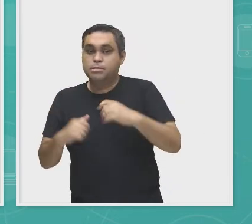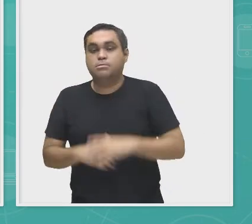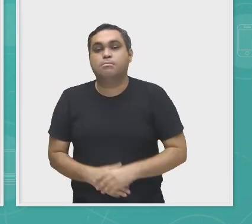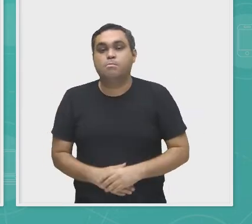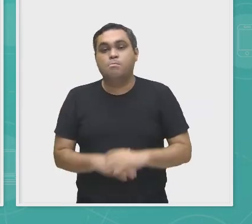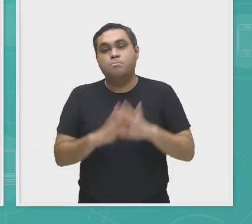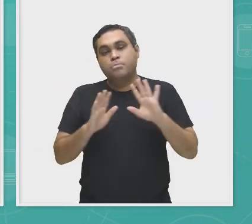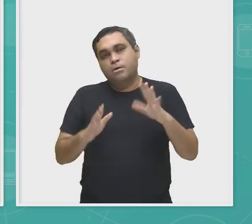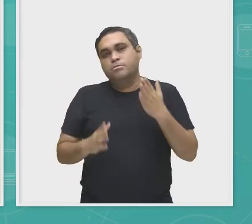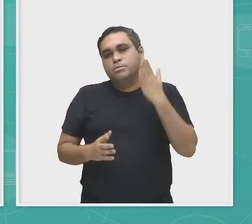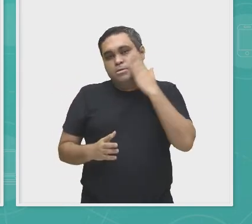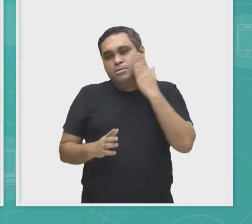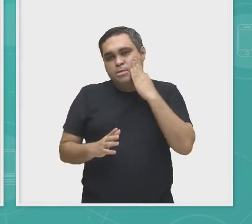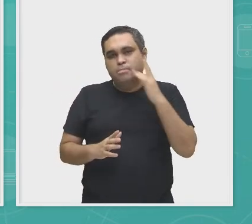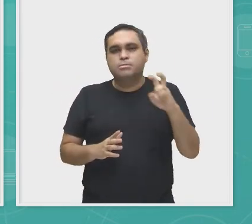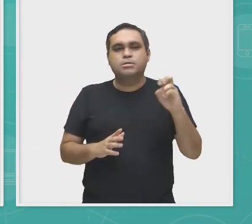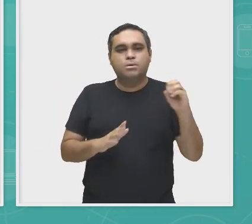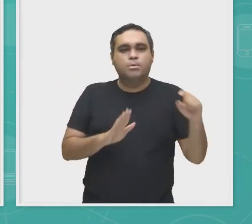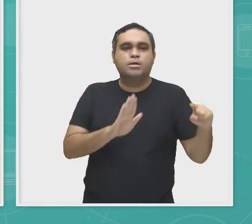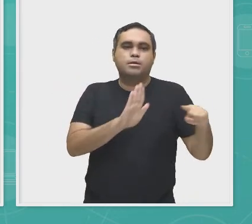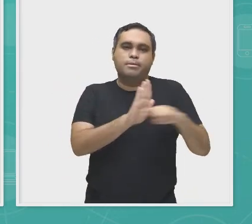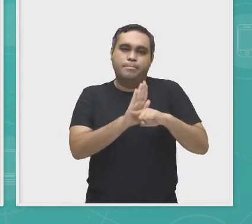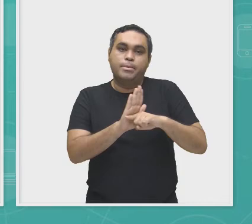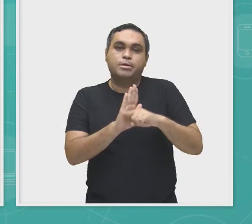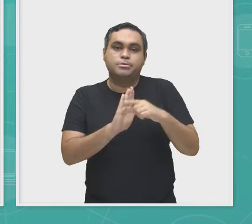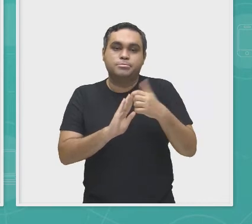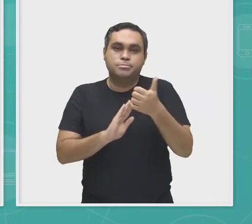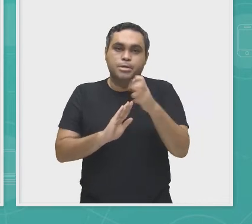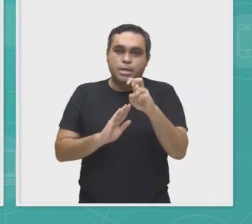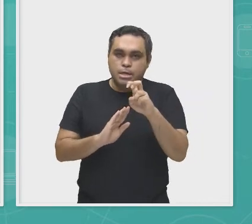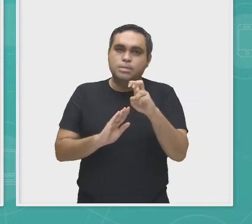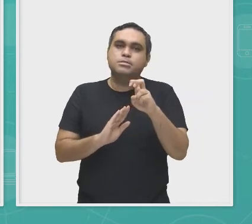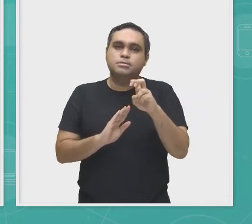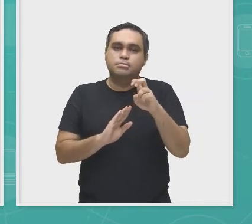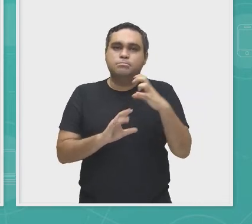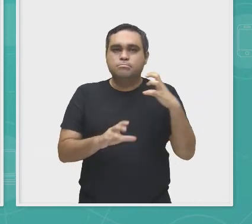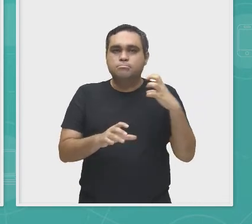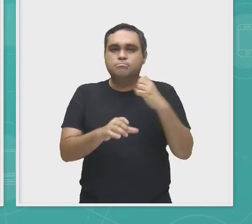é de conhecimento de todos. Vamos subtrair os números, né?